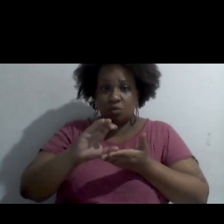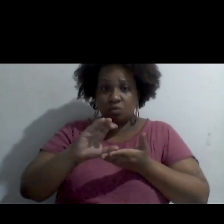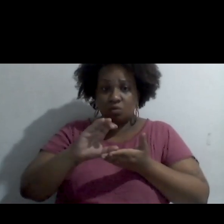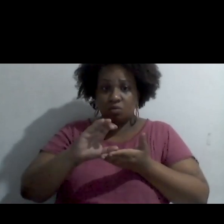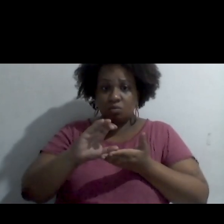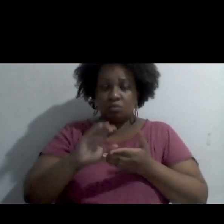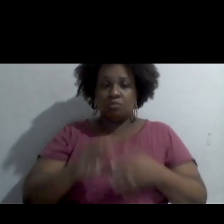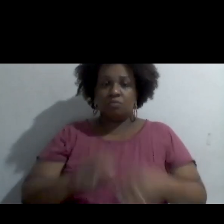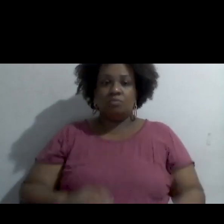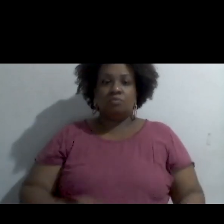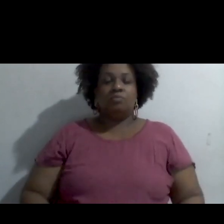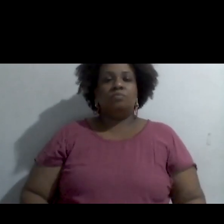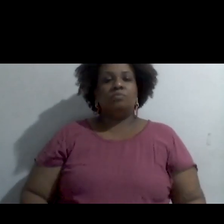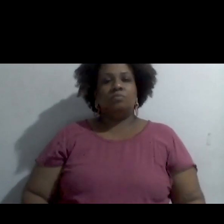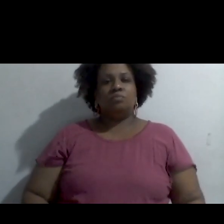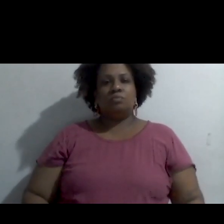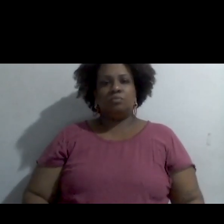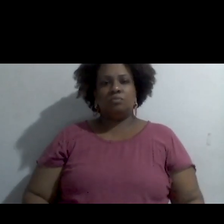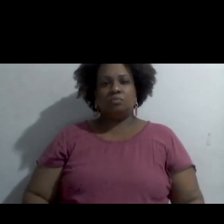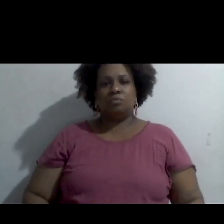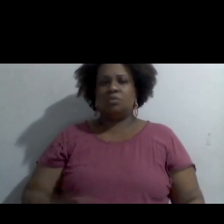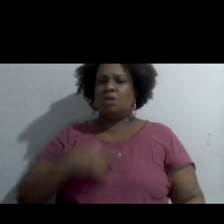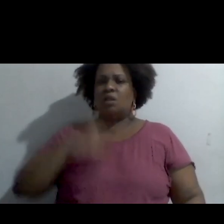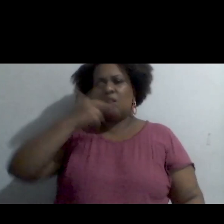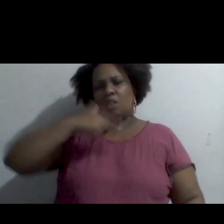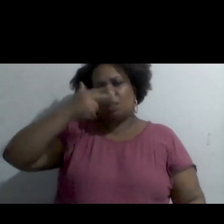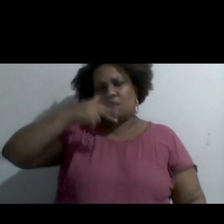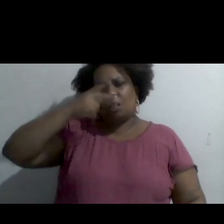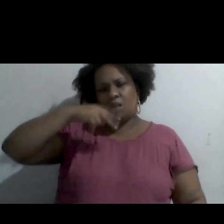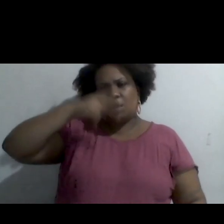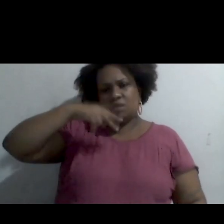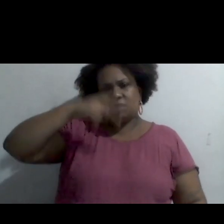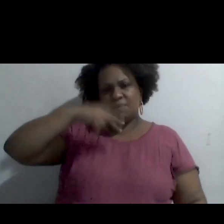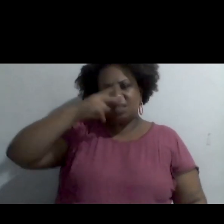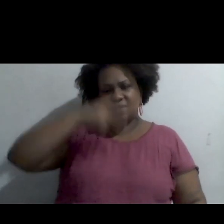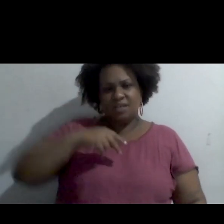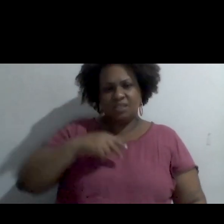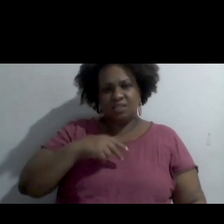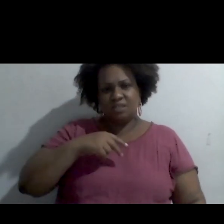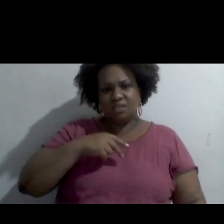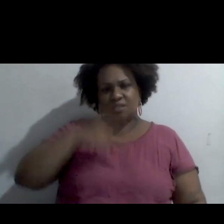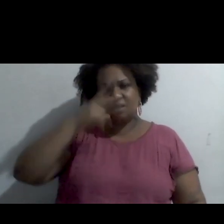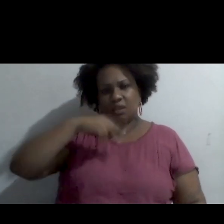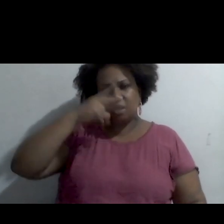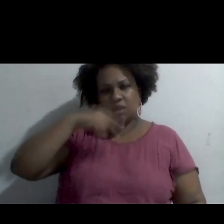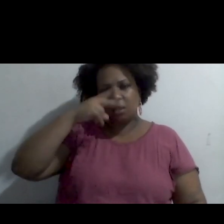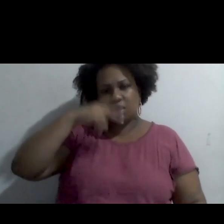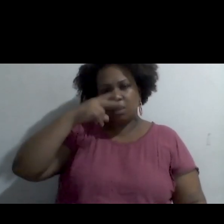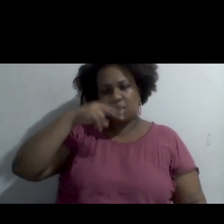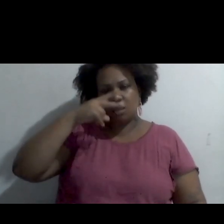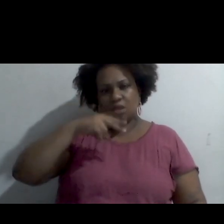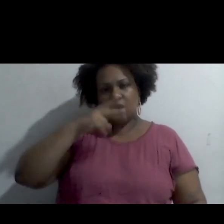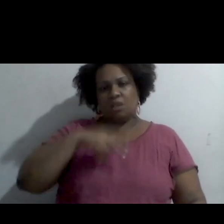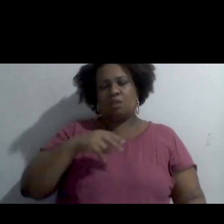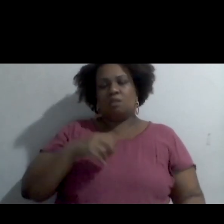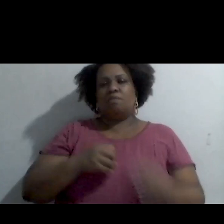espetáculos. Eu não vou repetir muitas das coisas que os meus colegas já falaram, que somos amigos de muitos anos aqui, conheço vários e todos também me